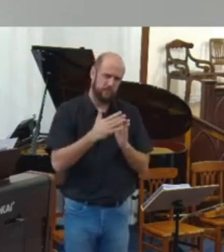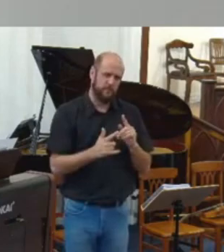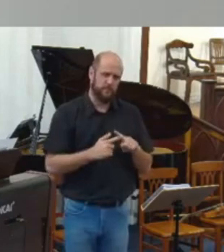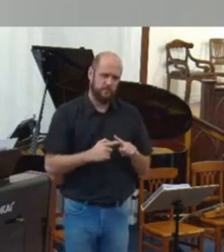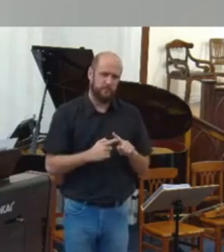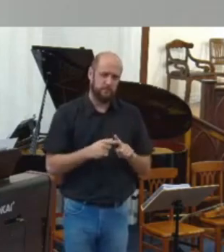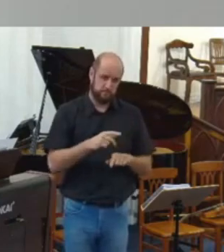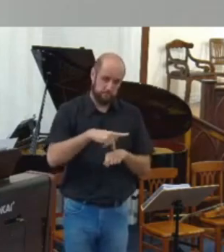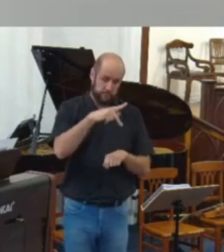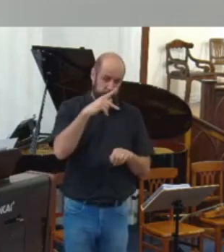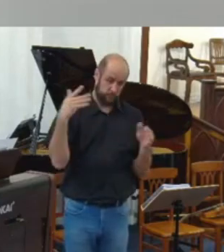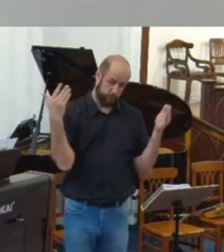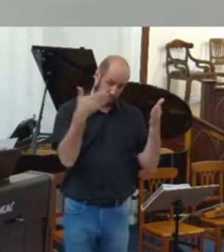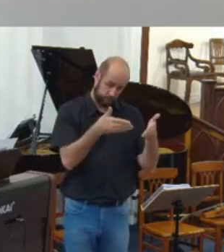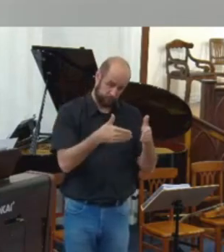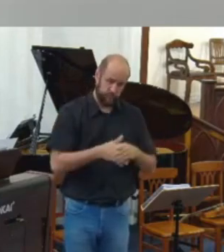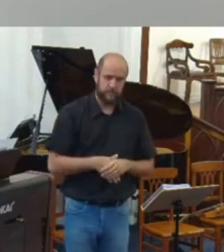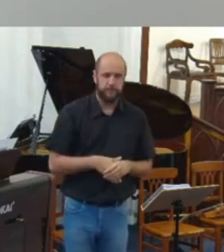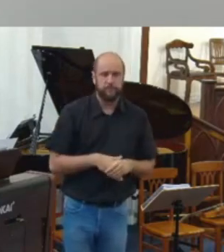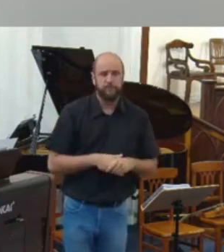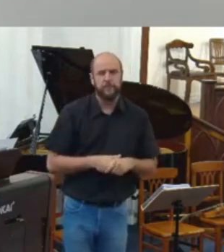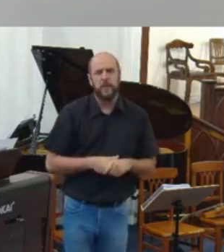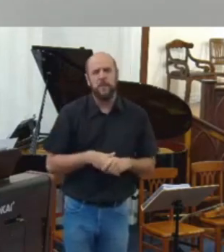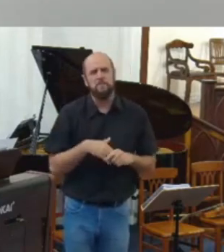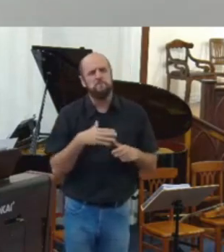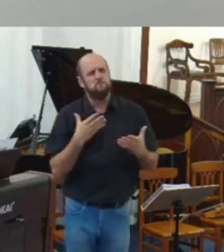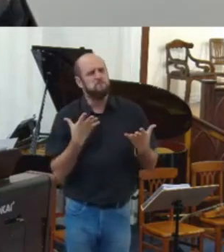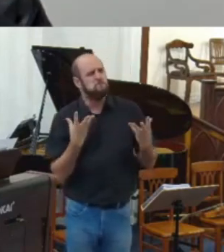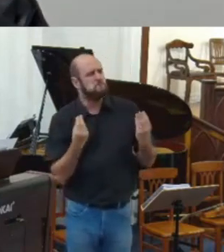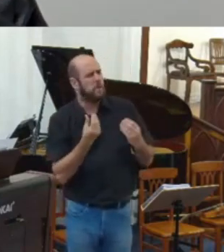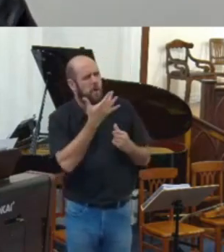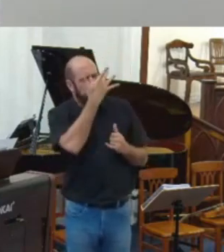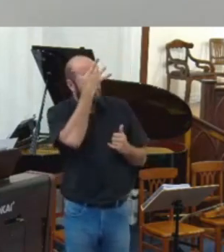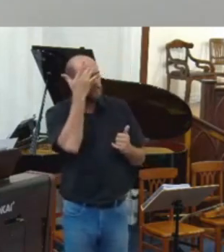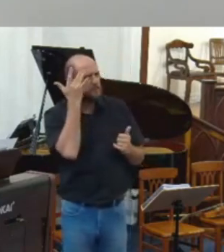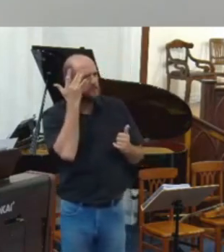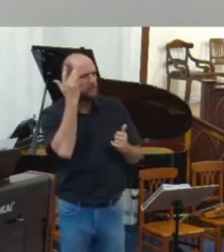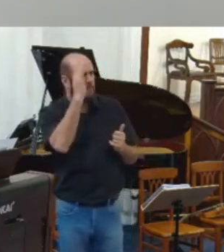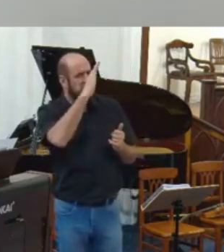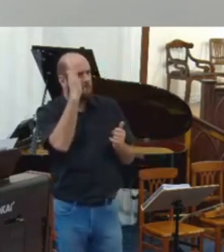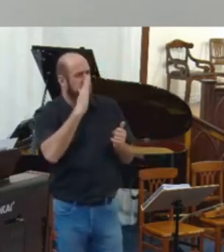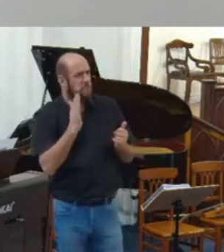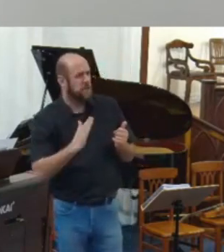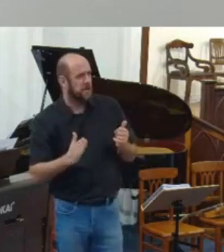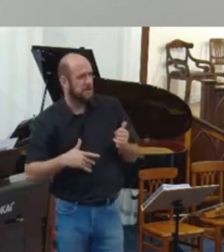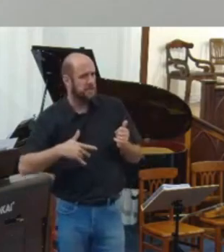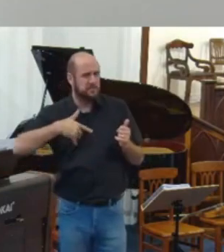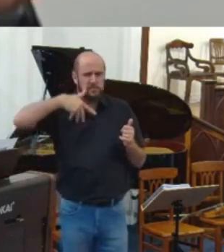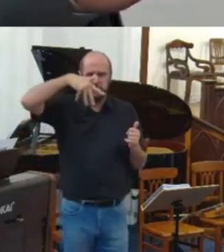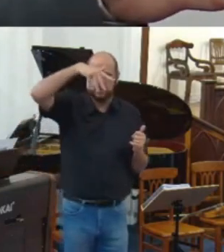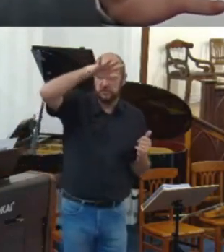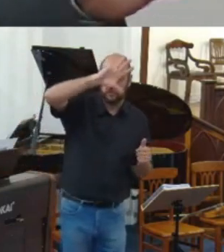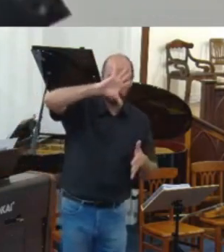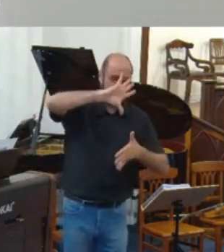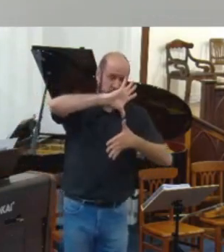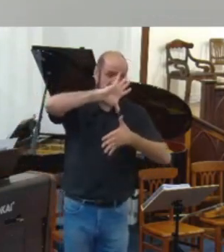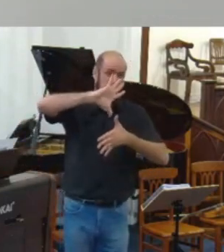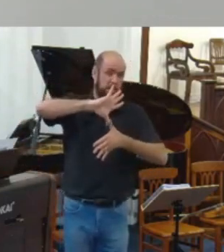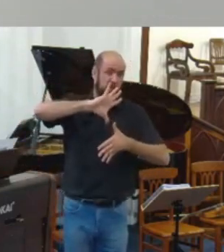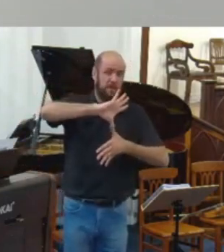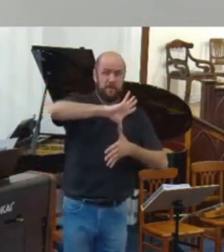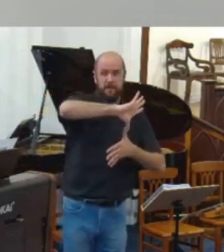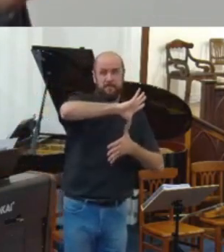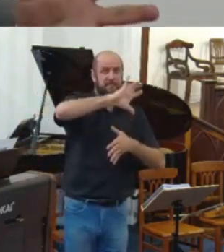uma dessas datas. E muitos nesse Brasil afora, eu diria nessas Américas afora,